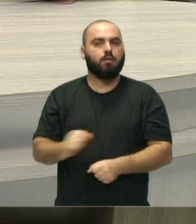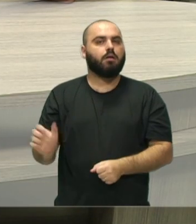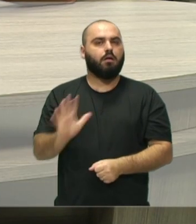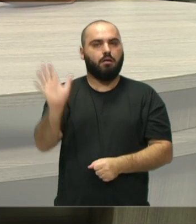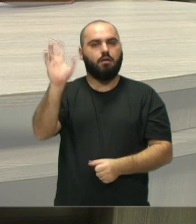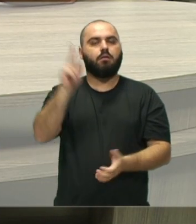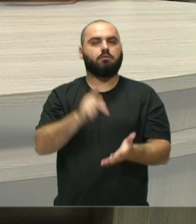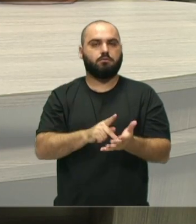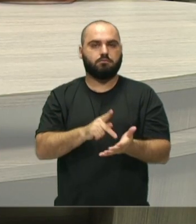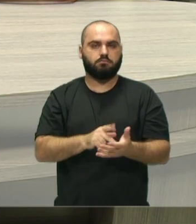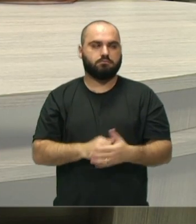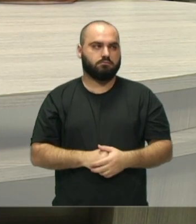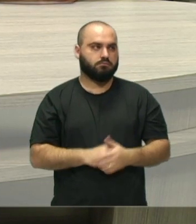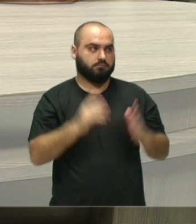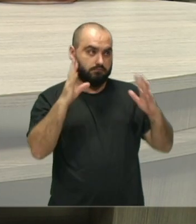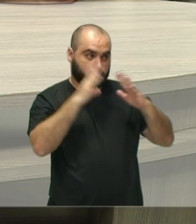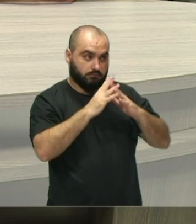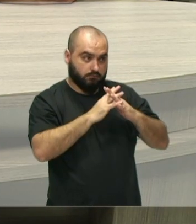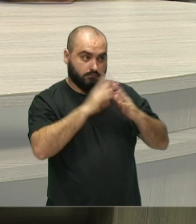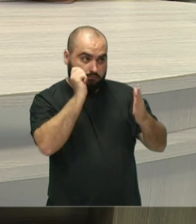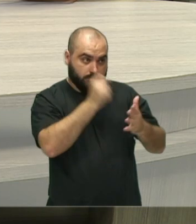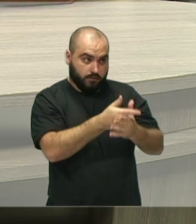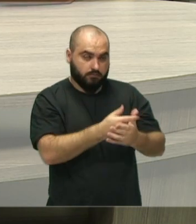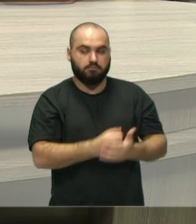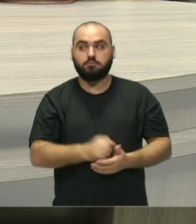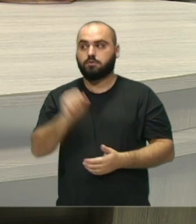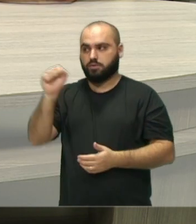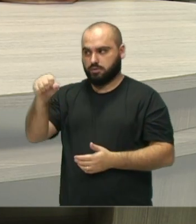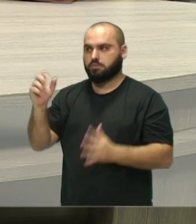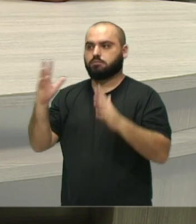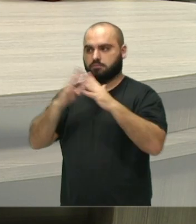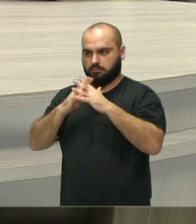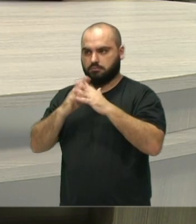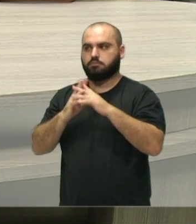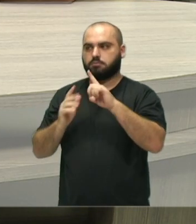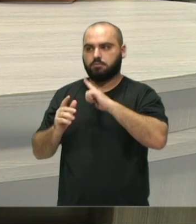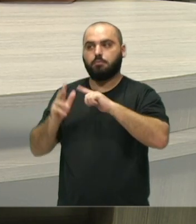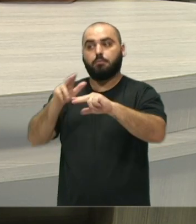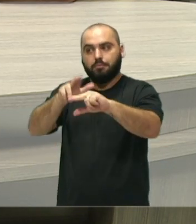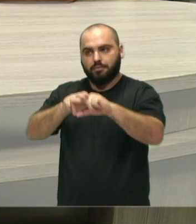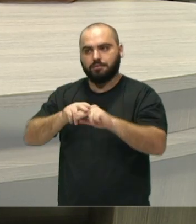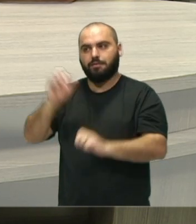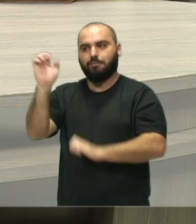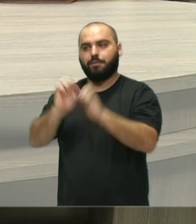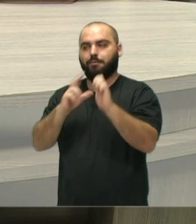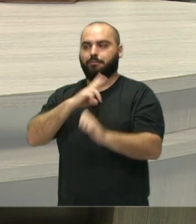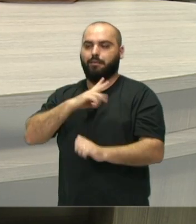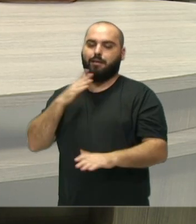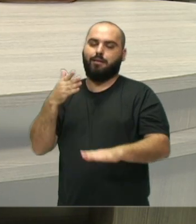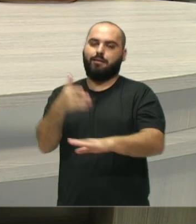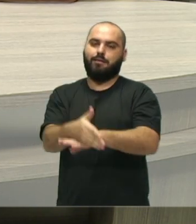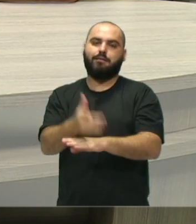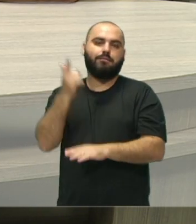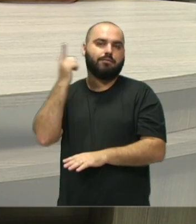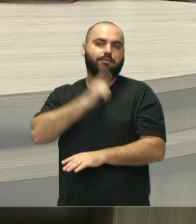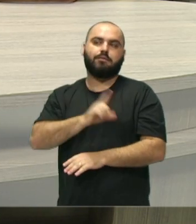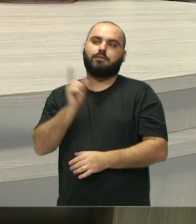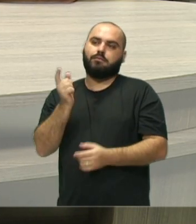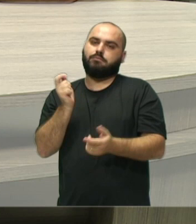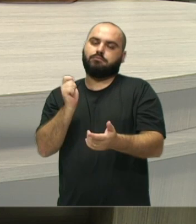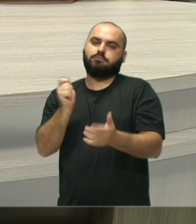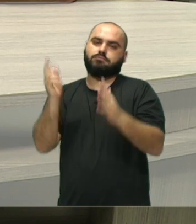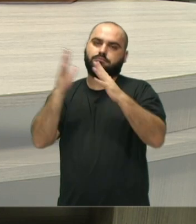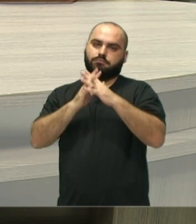uma obra inédita. Seria pedagiado? Sim, teria que ter, por isso a iniciativa privada entraria para aportar os recursos,